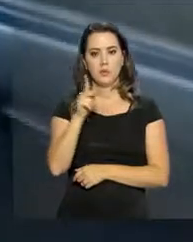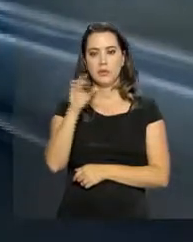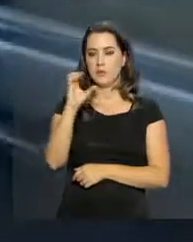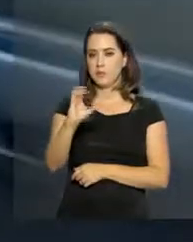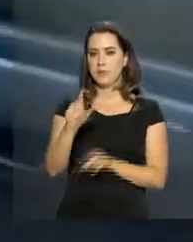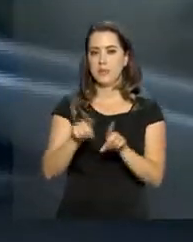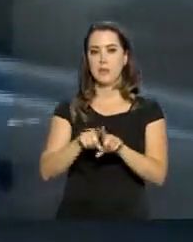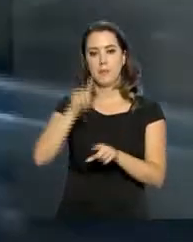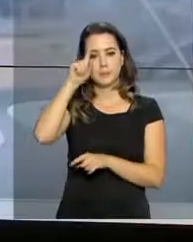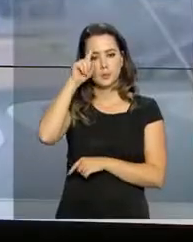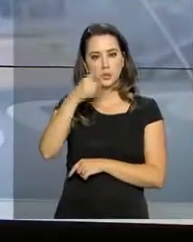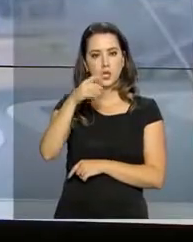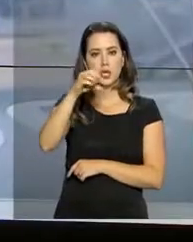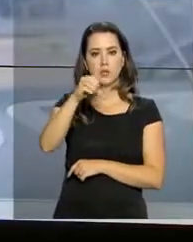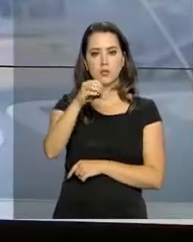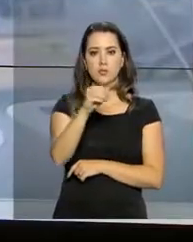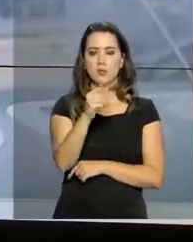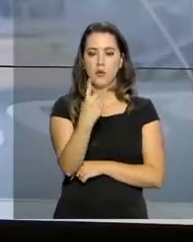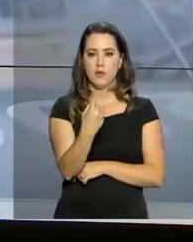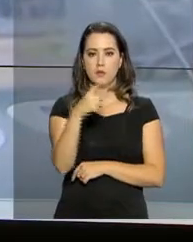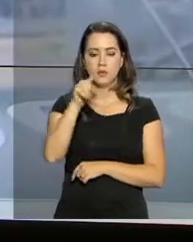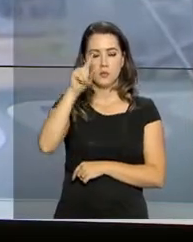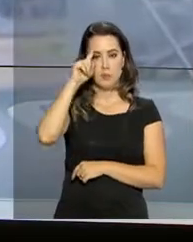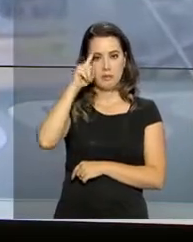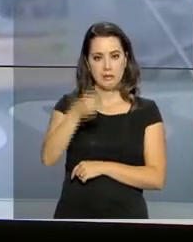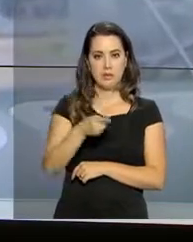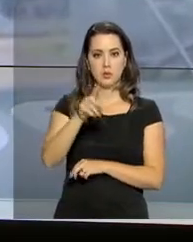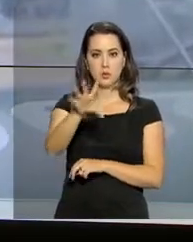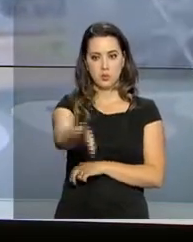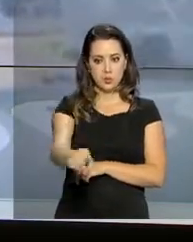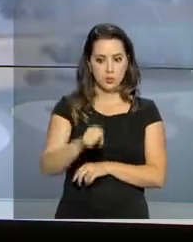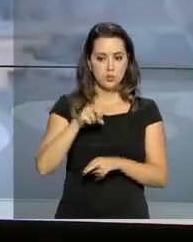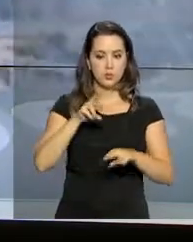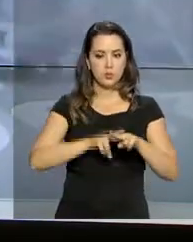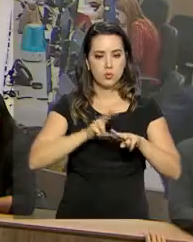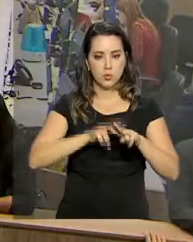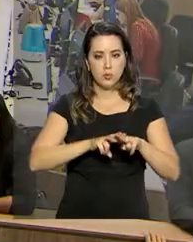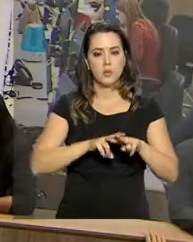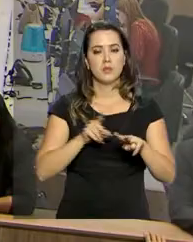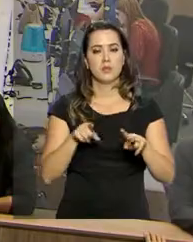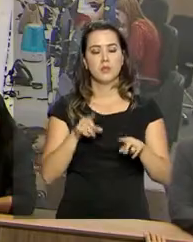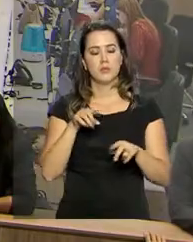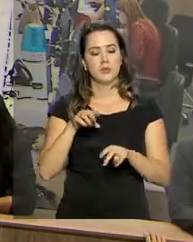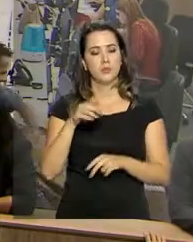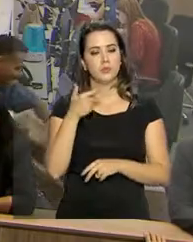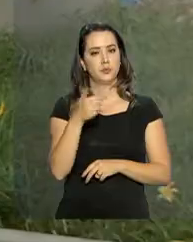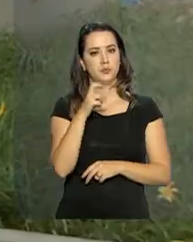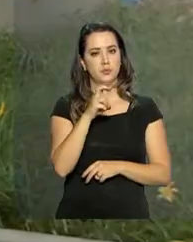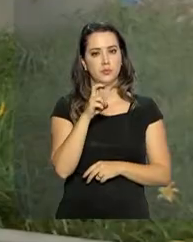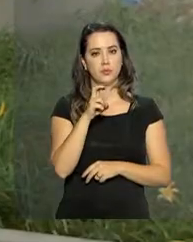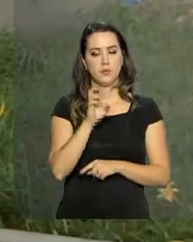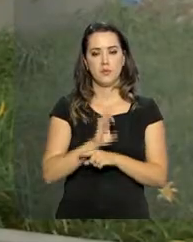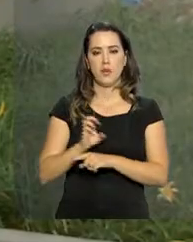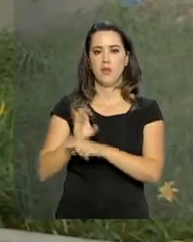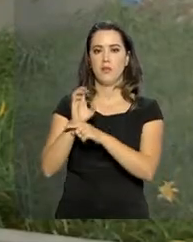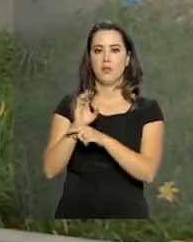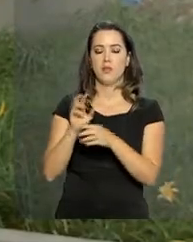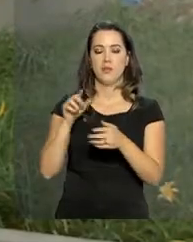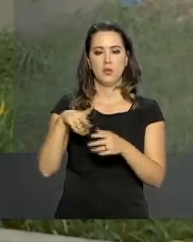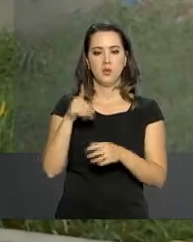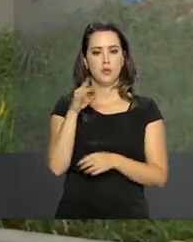901 mandados de prisão e de busca e apreensão em 25 estados e no distrito federal ao todo